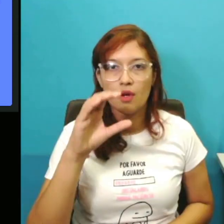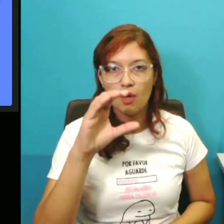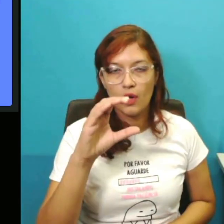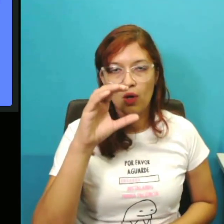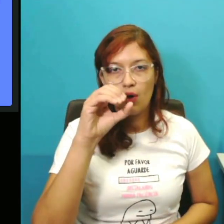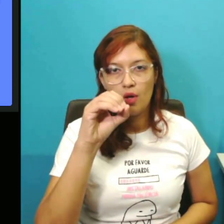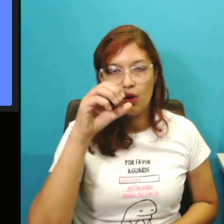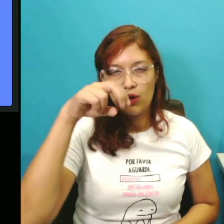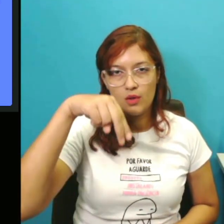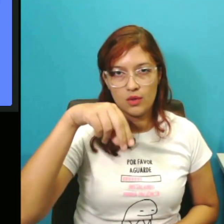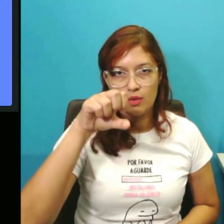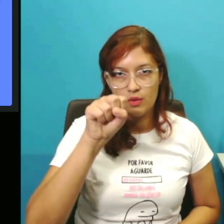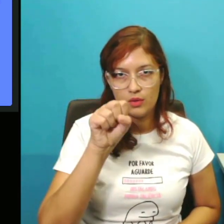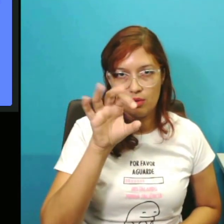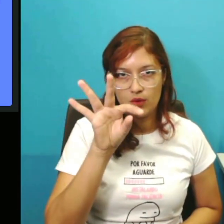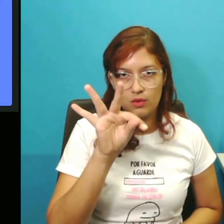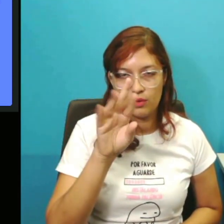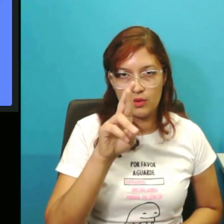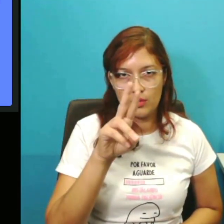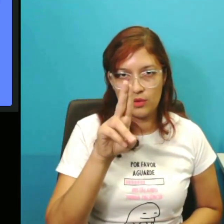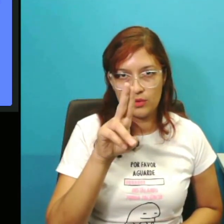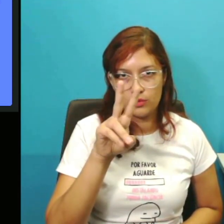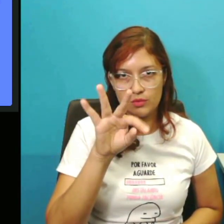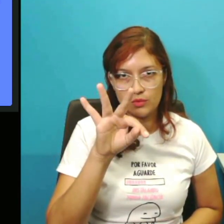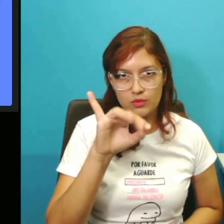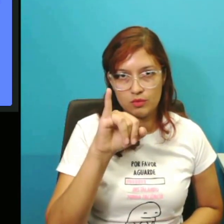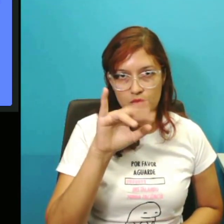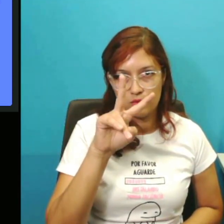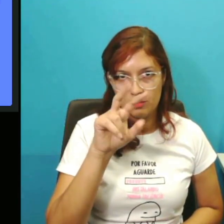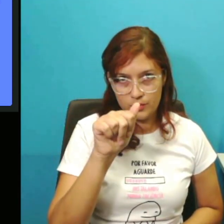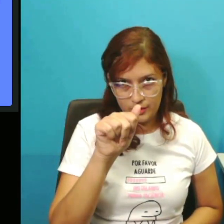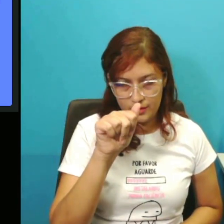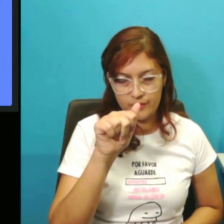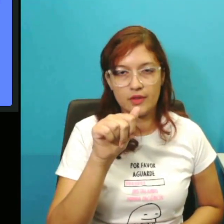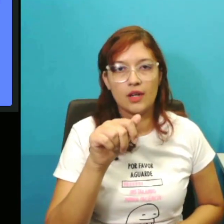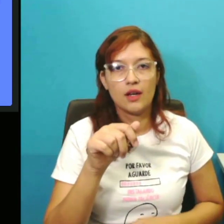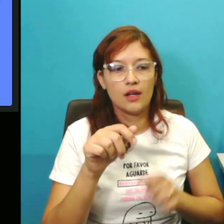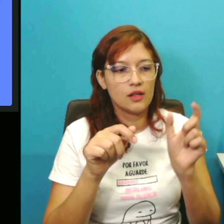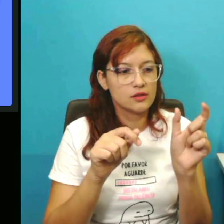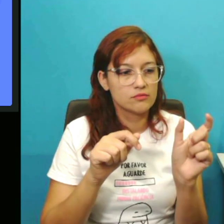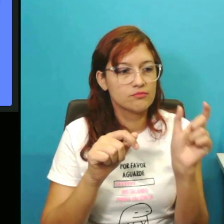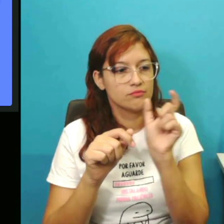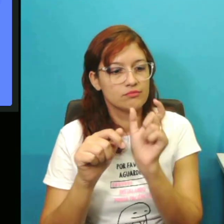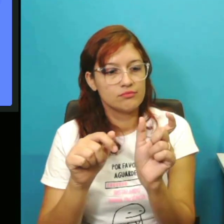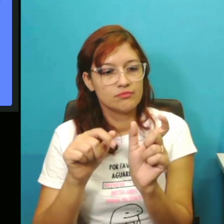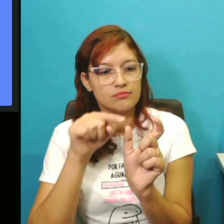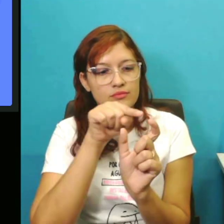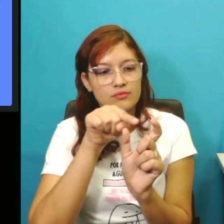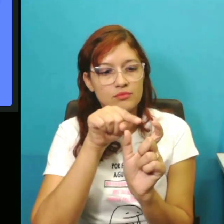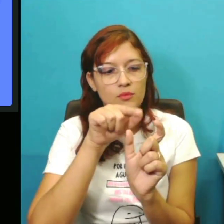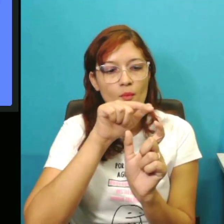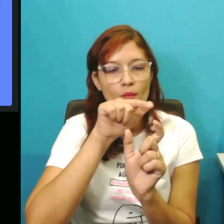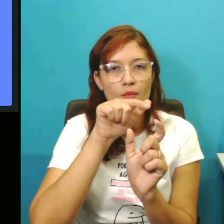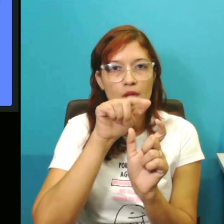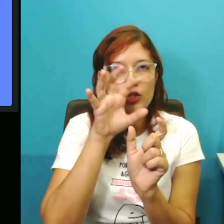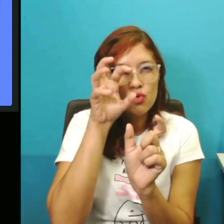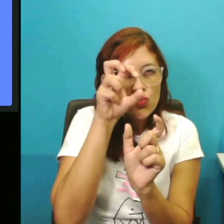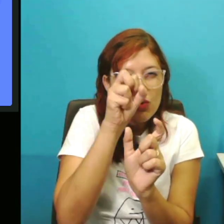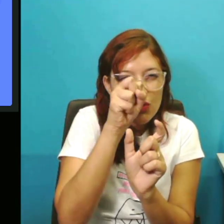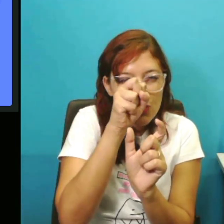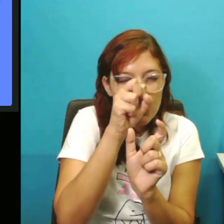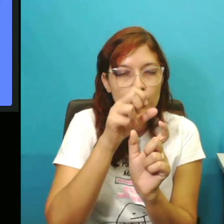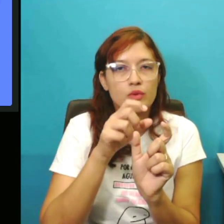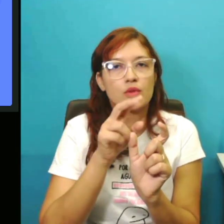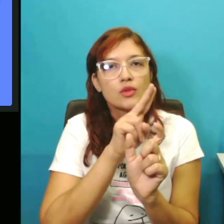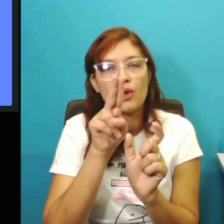cor é a região construtiva e a região sem cor, ou